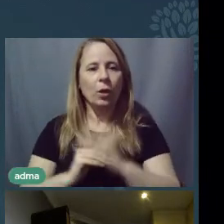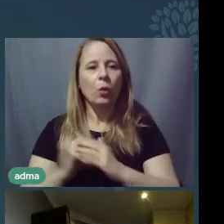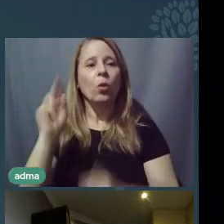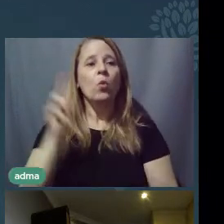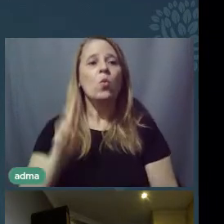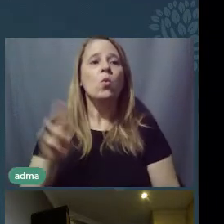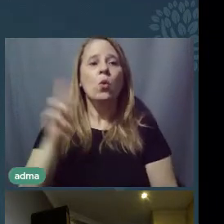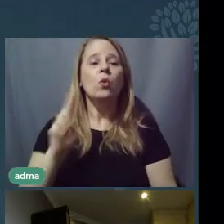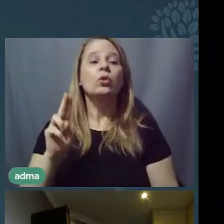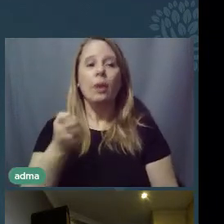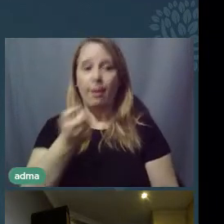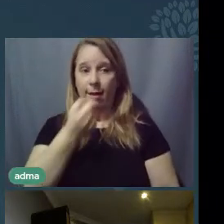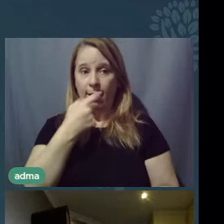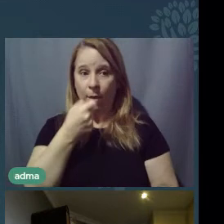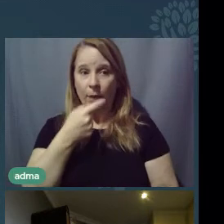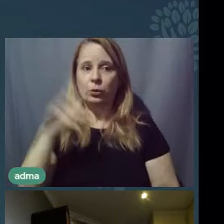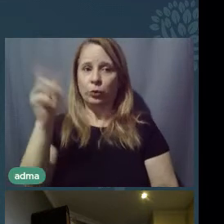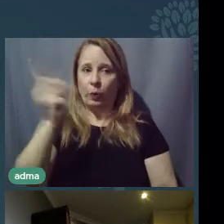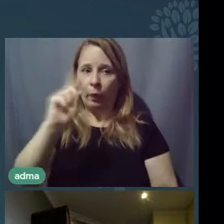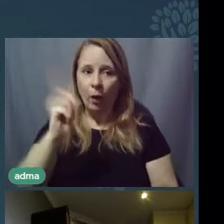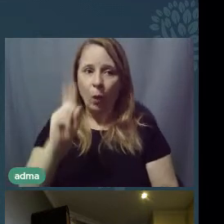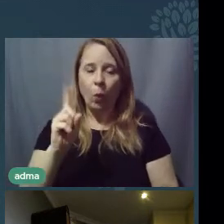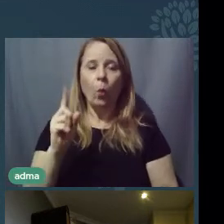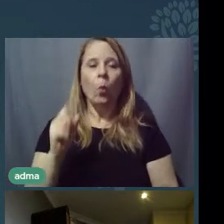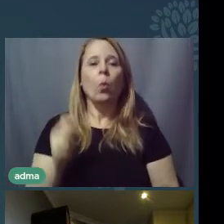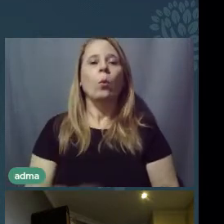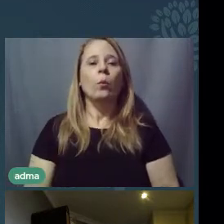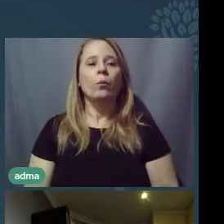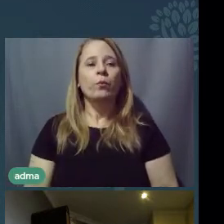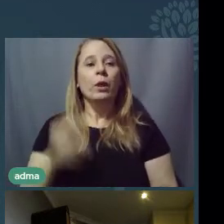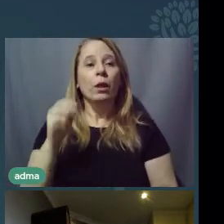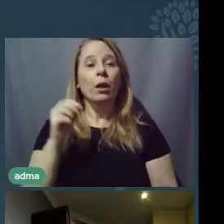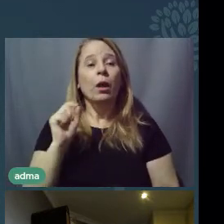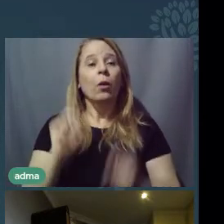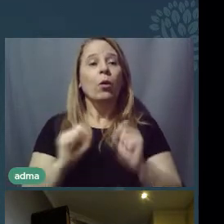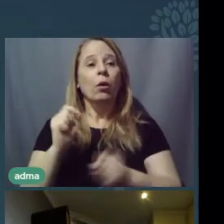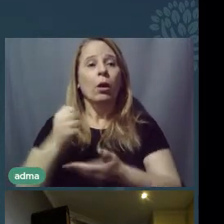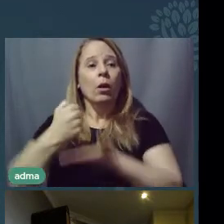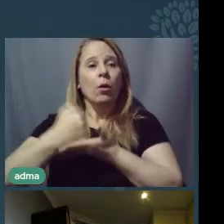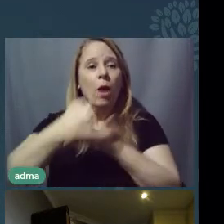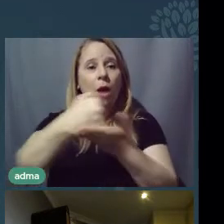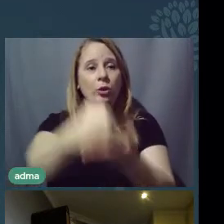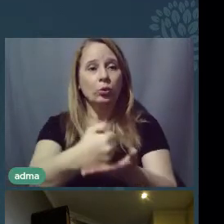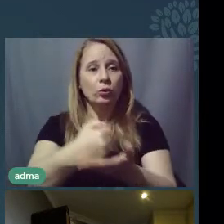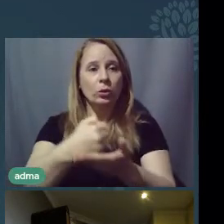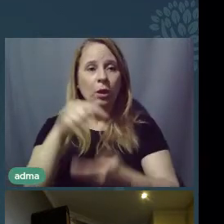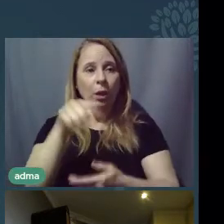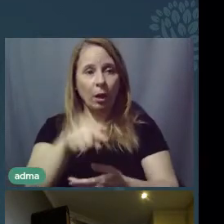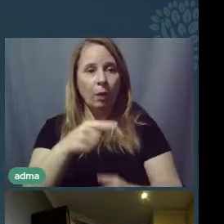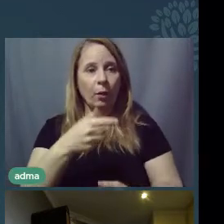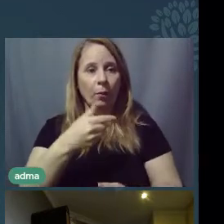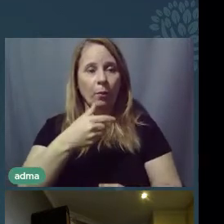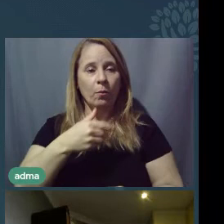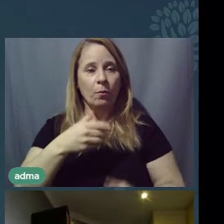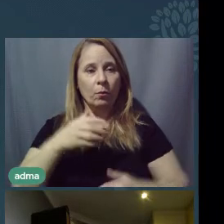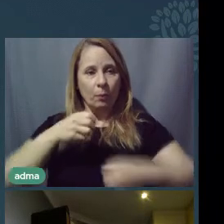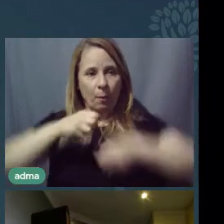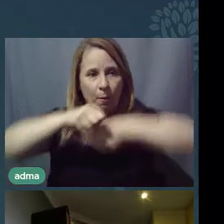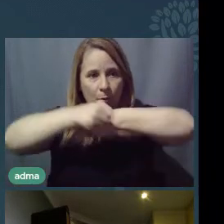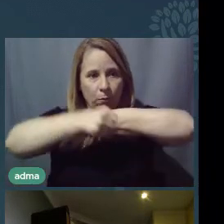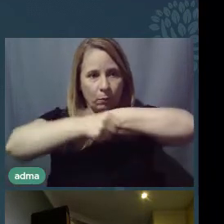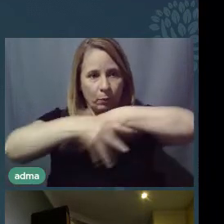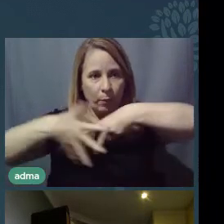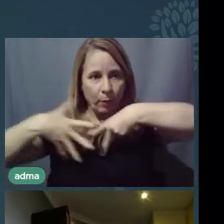não farmacológicos, né, para auxiliar aí na recuperação de alguma função, tá?